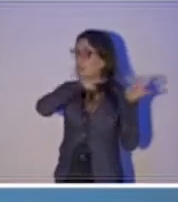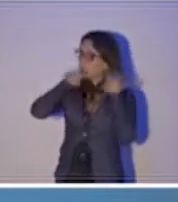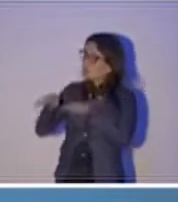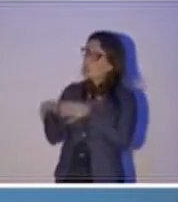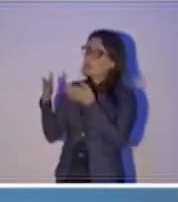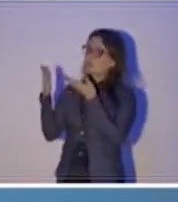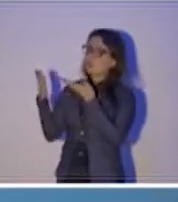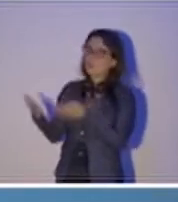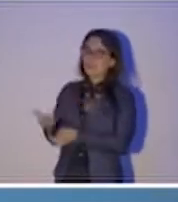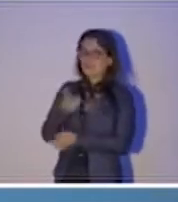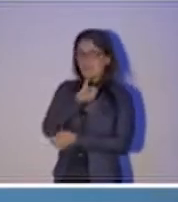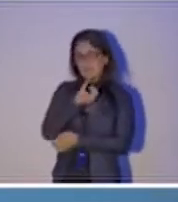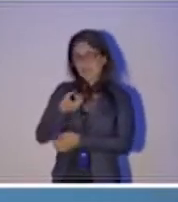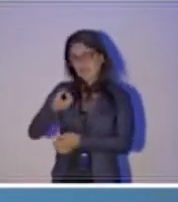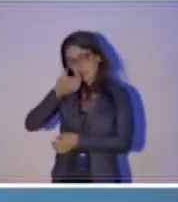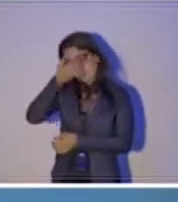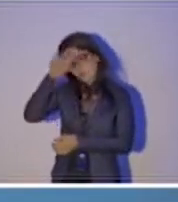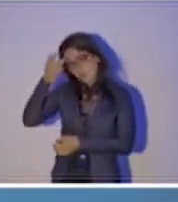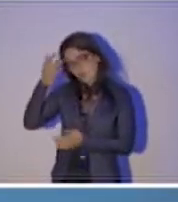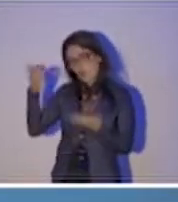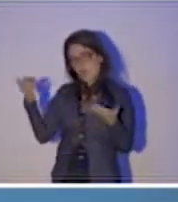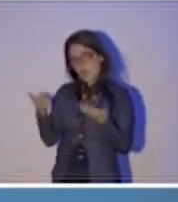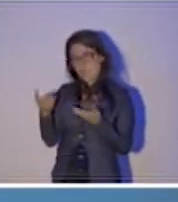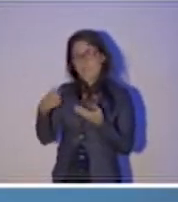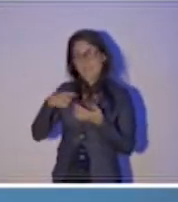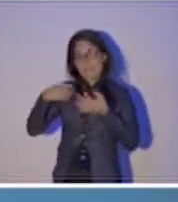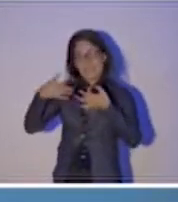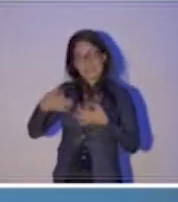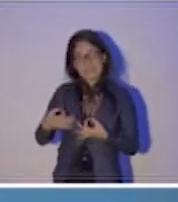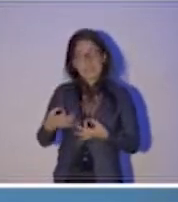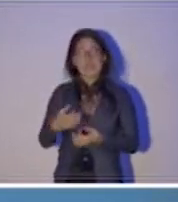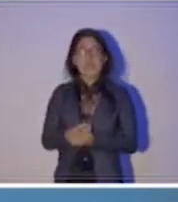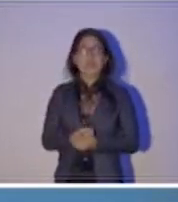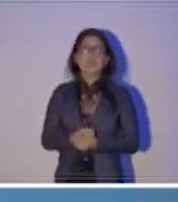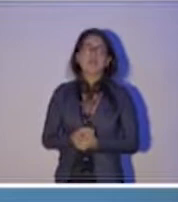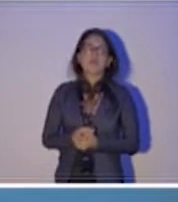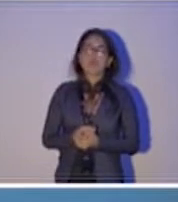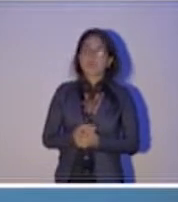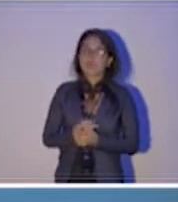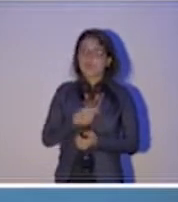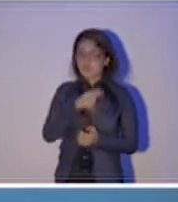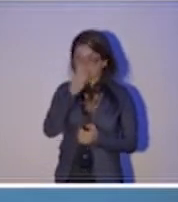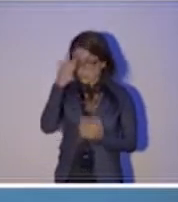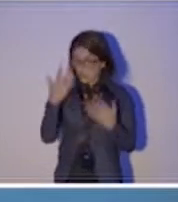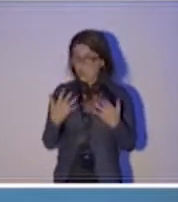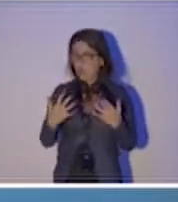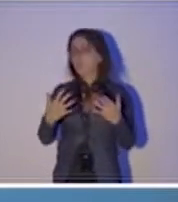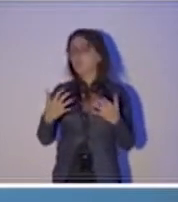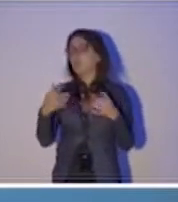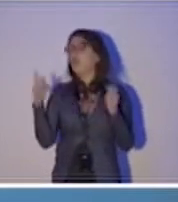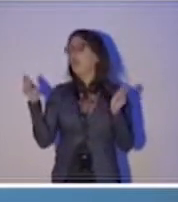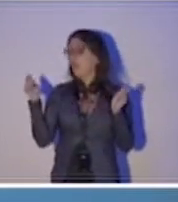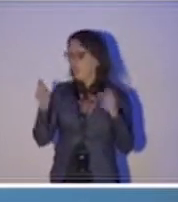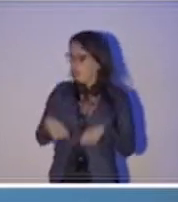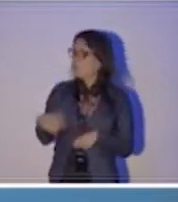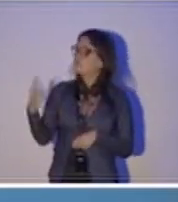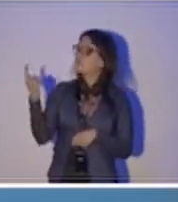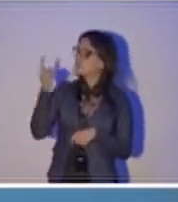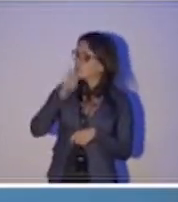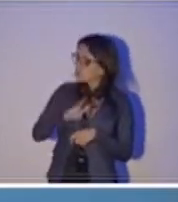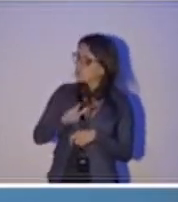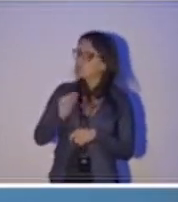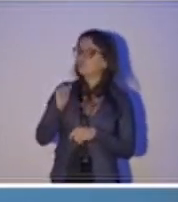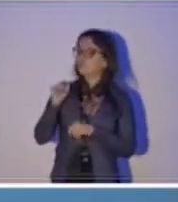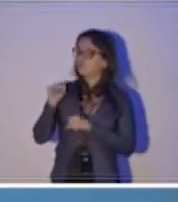essas 600 pessoas que estão aqui hoje, tem certeza de que elas podem fazer a diferença na vida de mais um monte